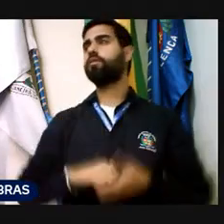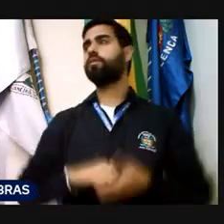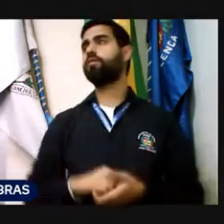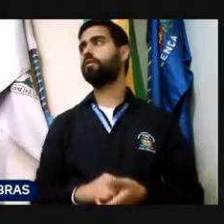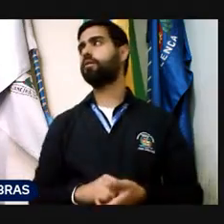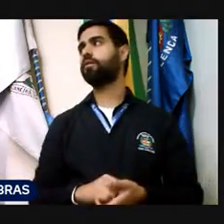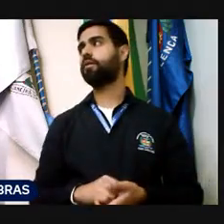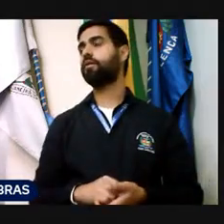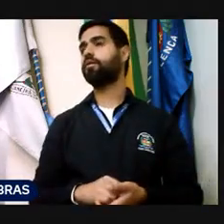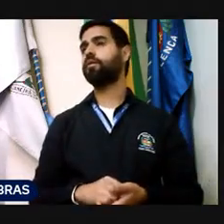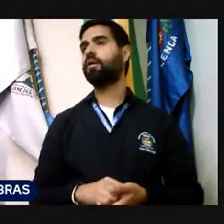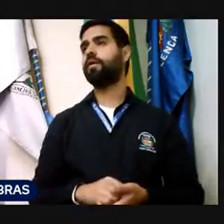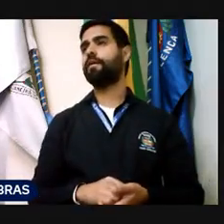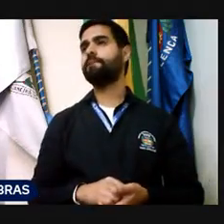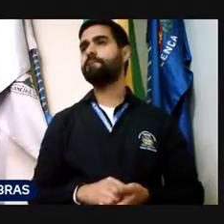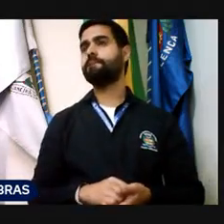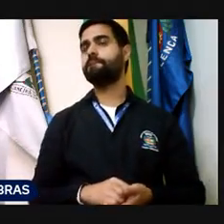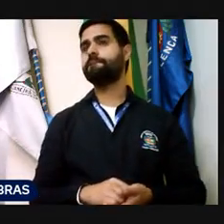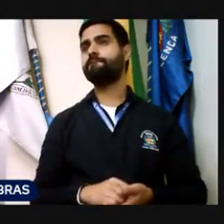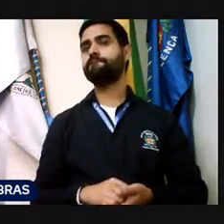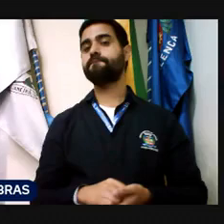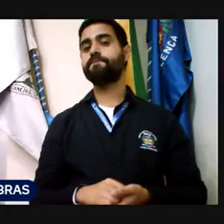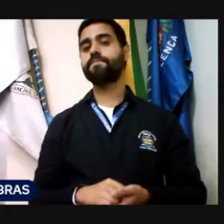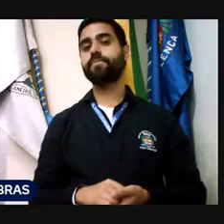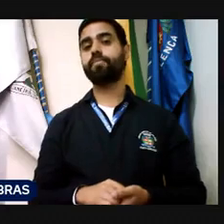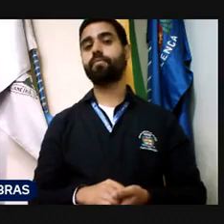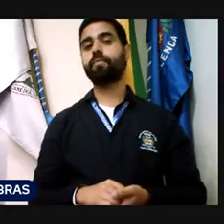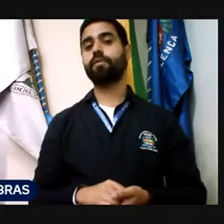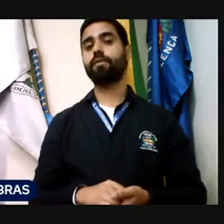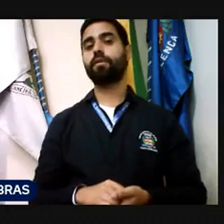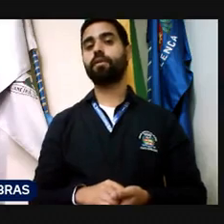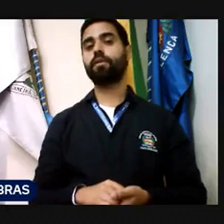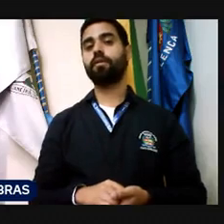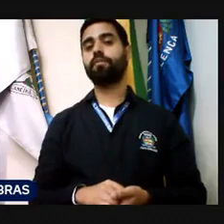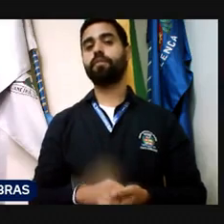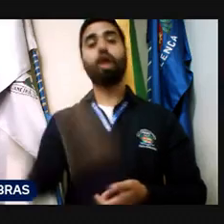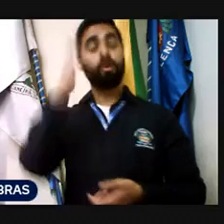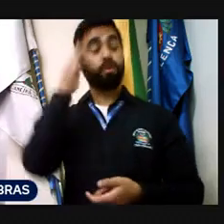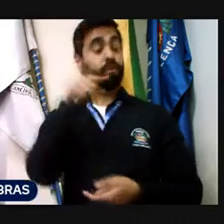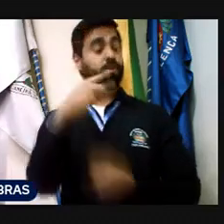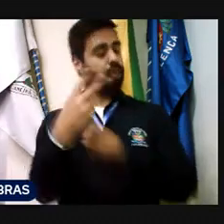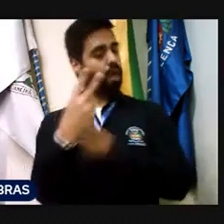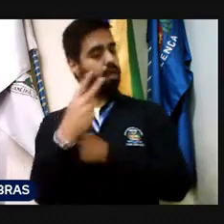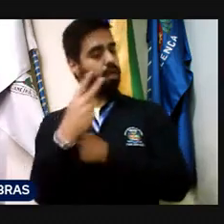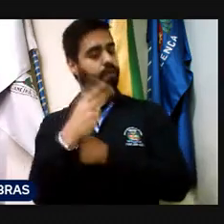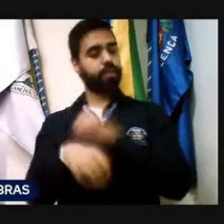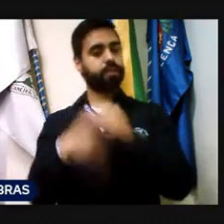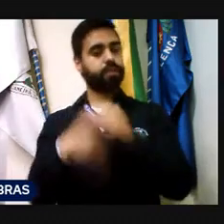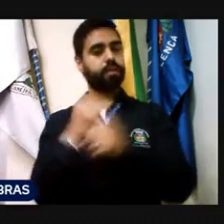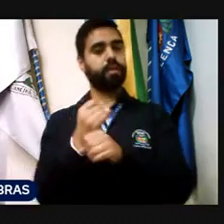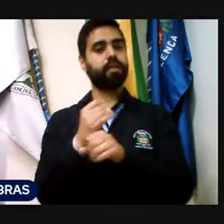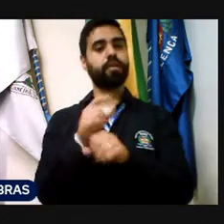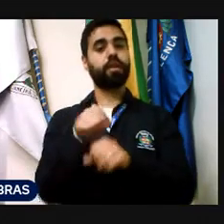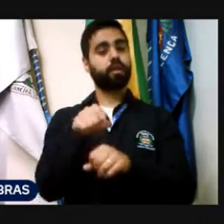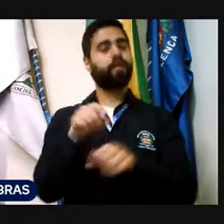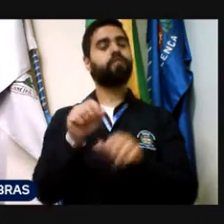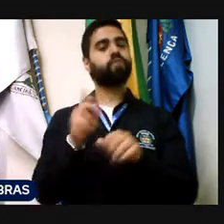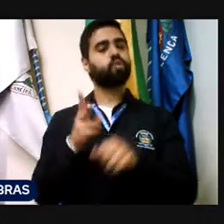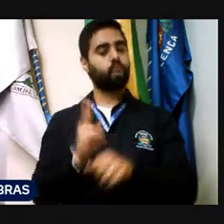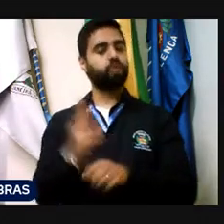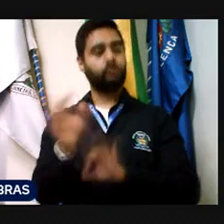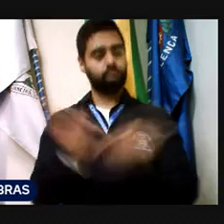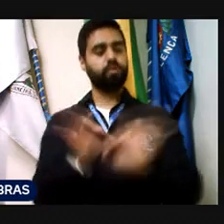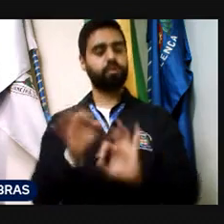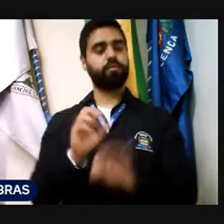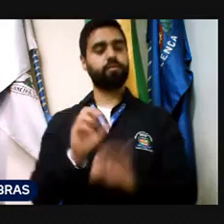empreendedorismo local. Nós vamos, Everaldo, sei que você está presente ou assistindo, né, pela internet, nós vamos com esse projeto